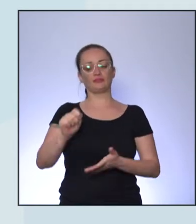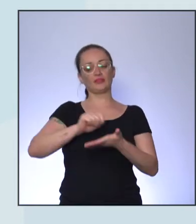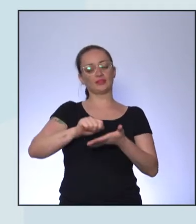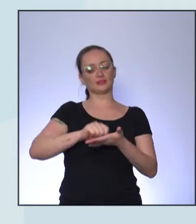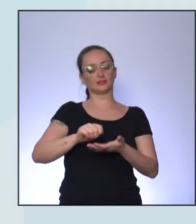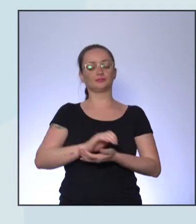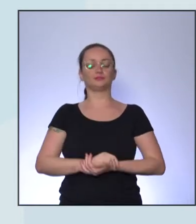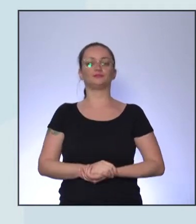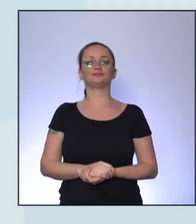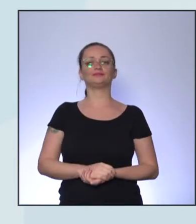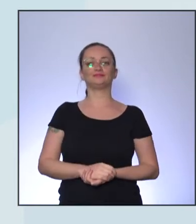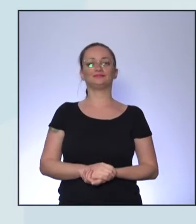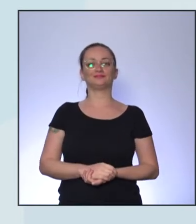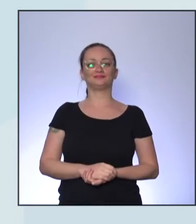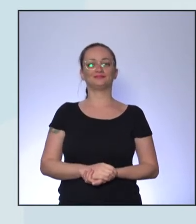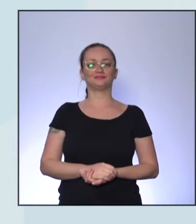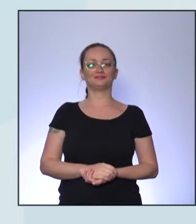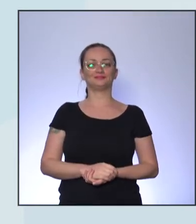anotarem a letrinha.